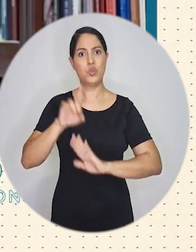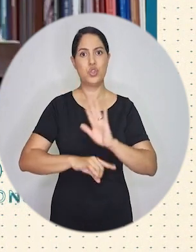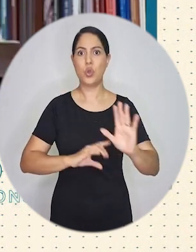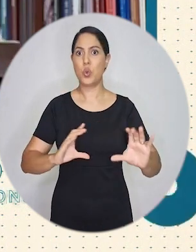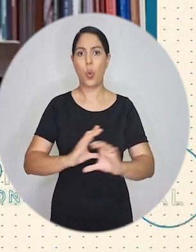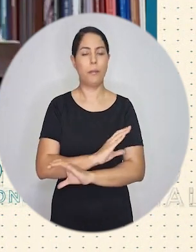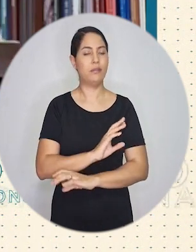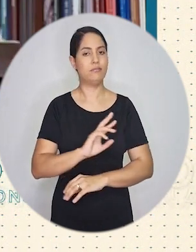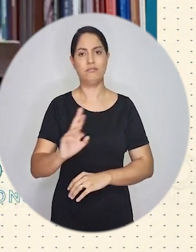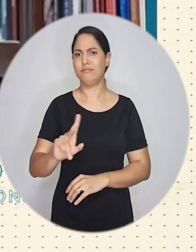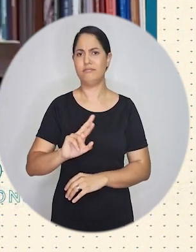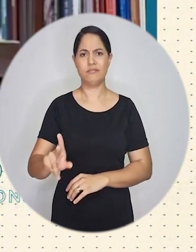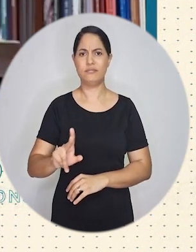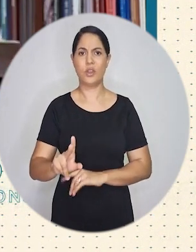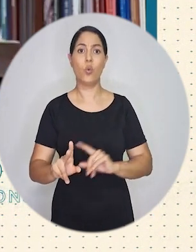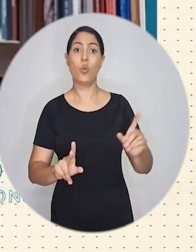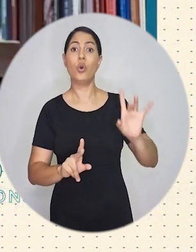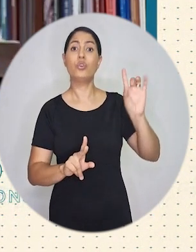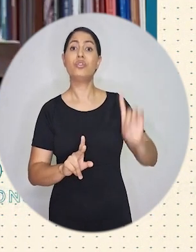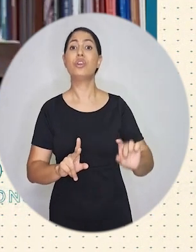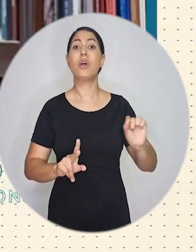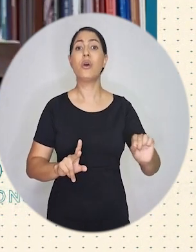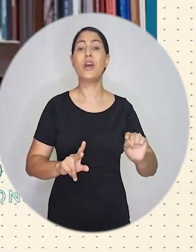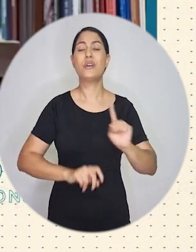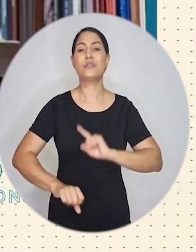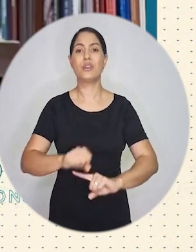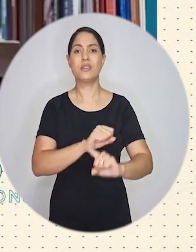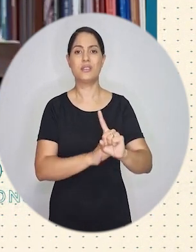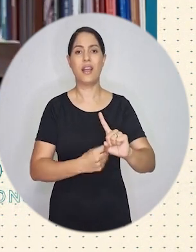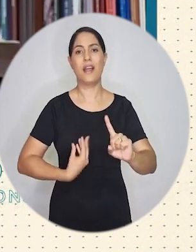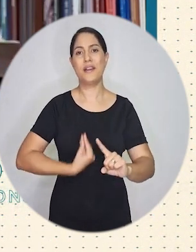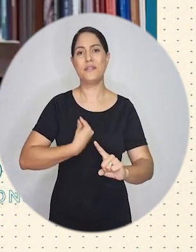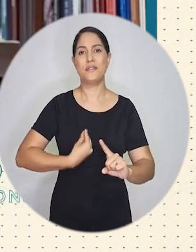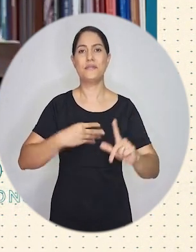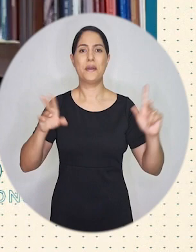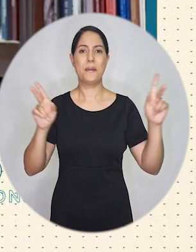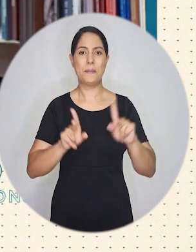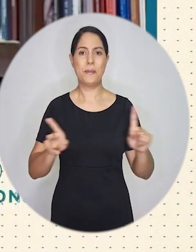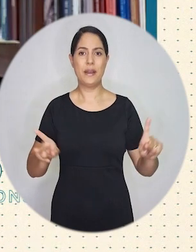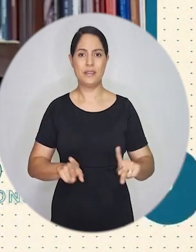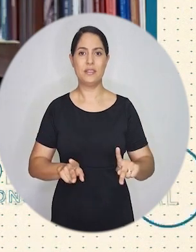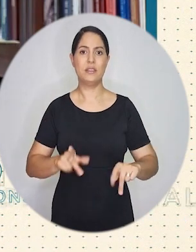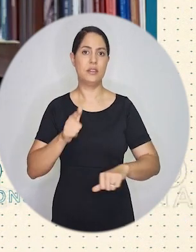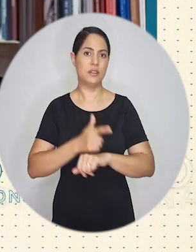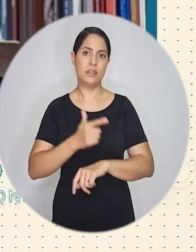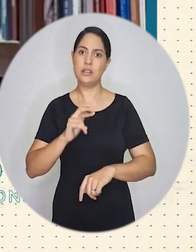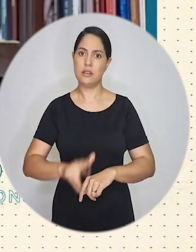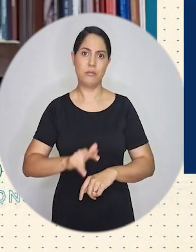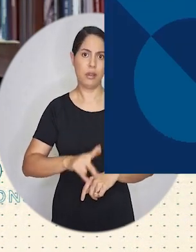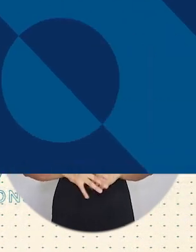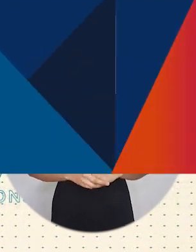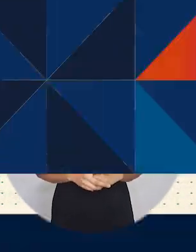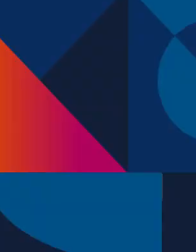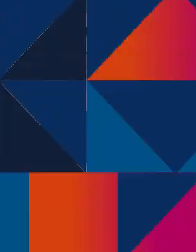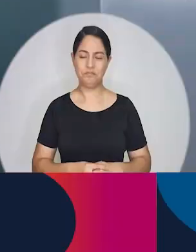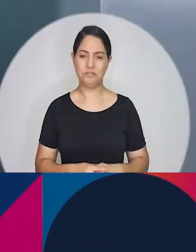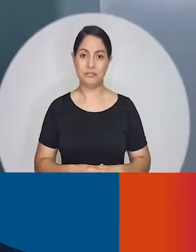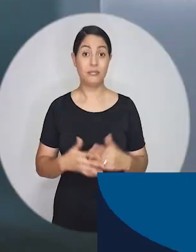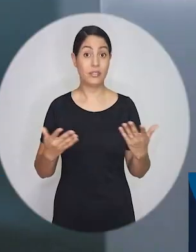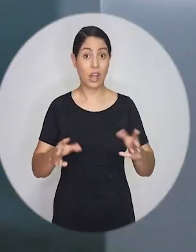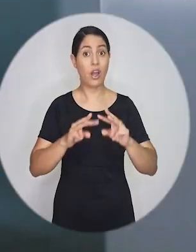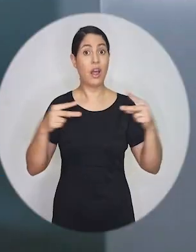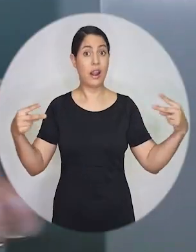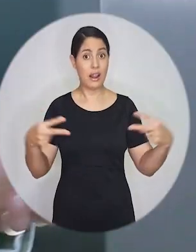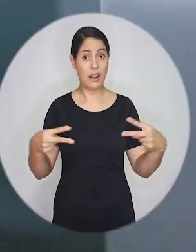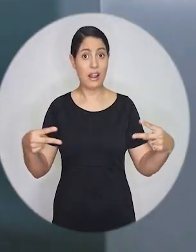direito absoluto. É preciso garantir o outro, que é vivermos numa sociedade pacífica e desarmada. O